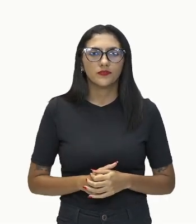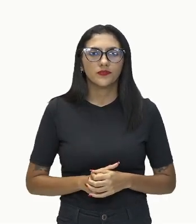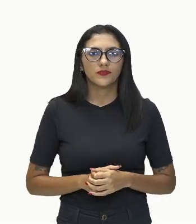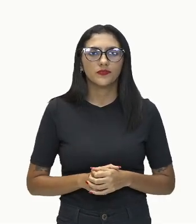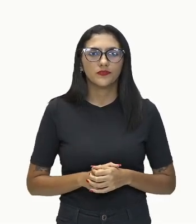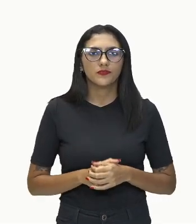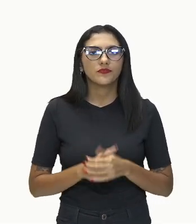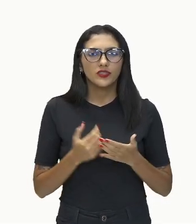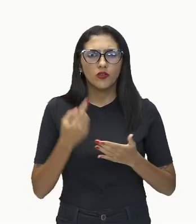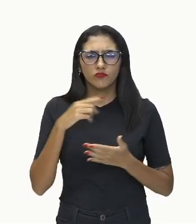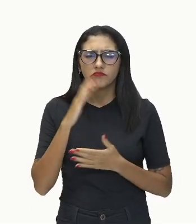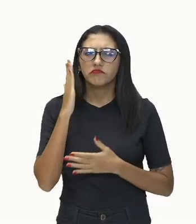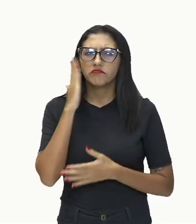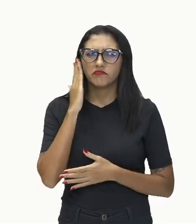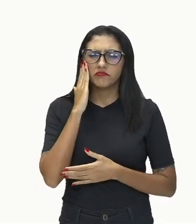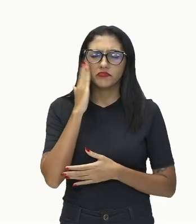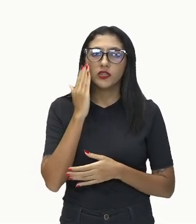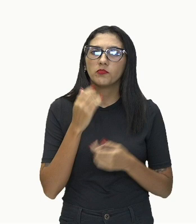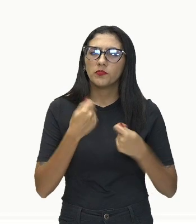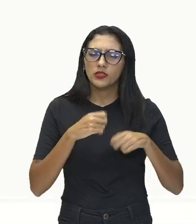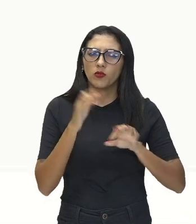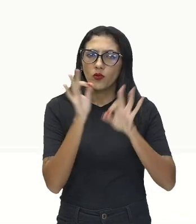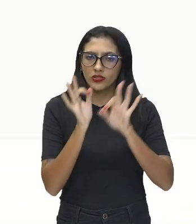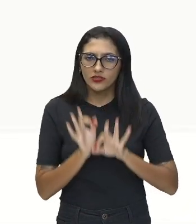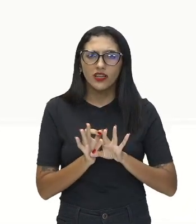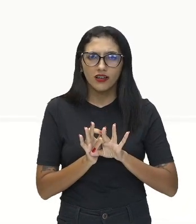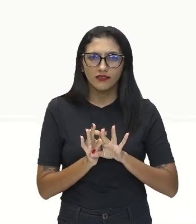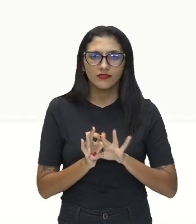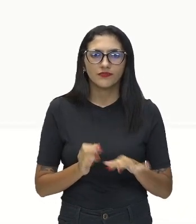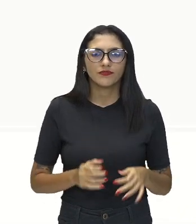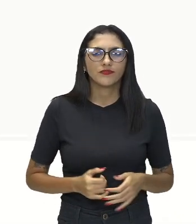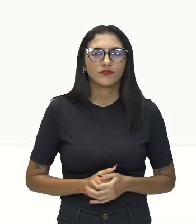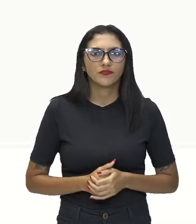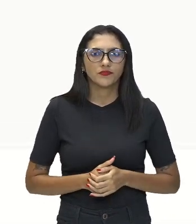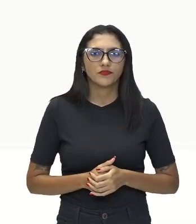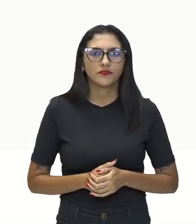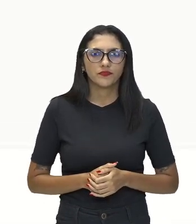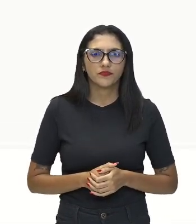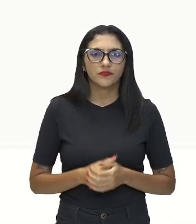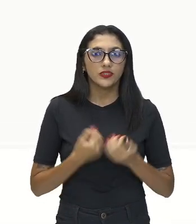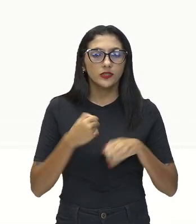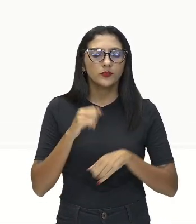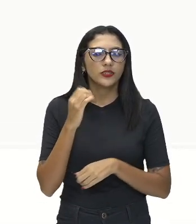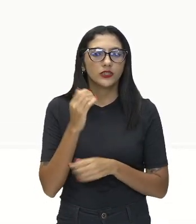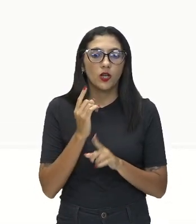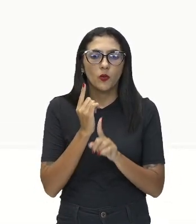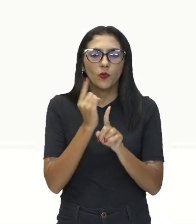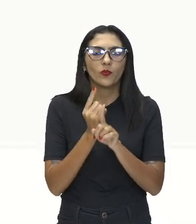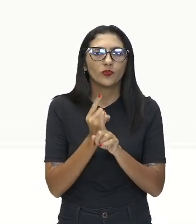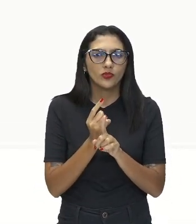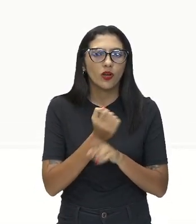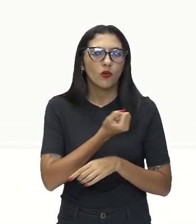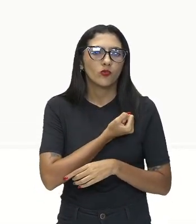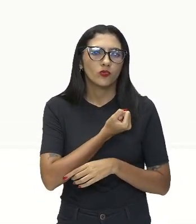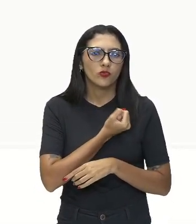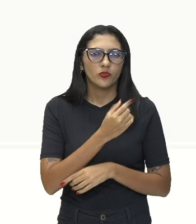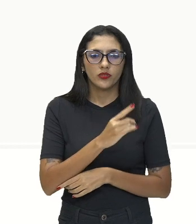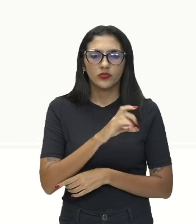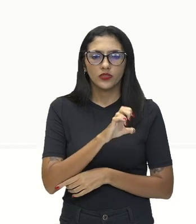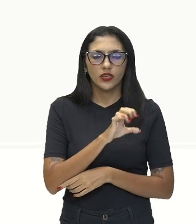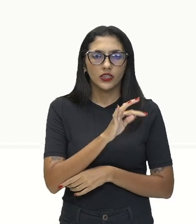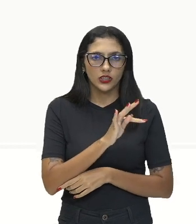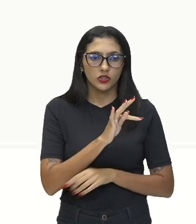já entenderam o que nós precisamos fazer aí, né? Nós precisamos encontrar o valor do determinante